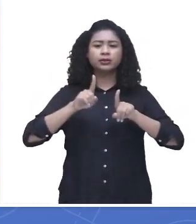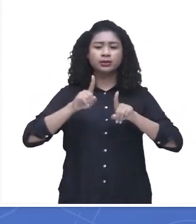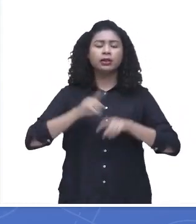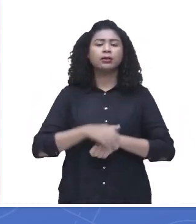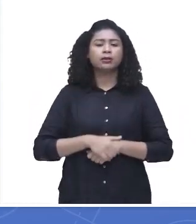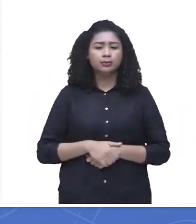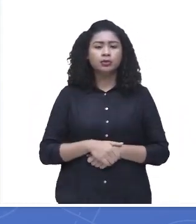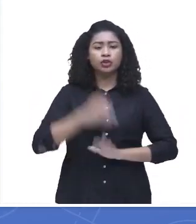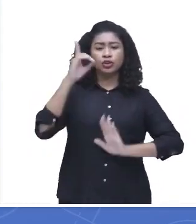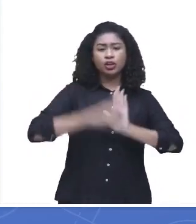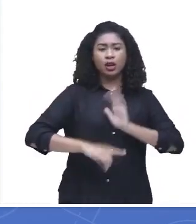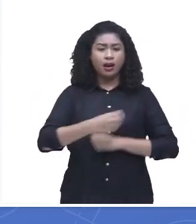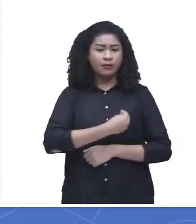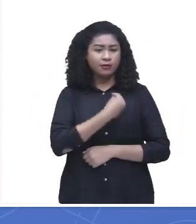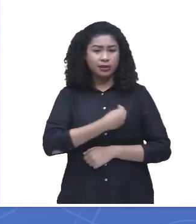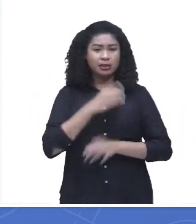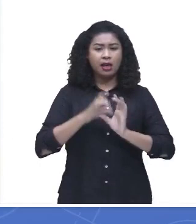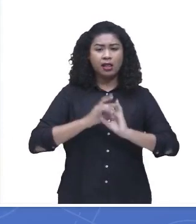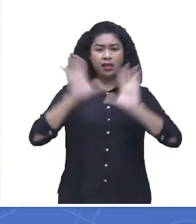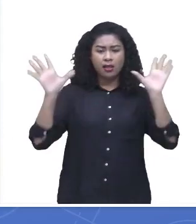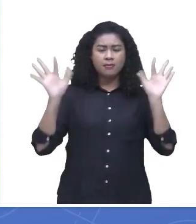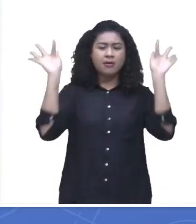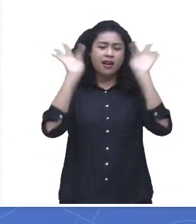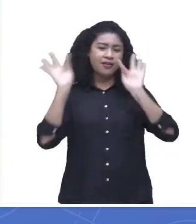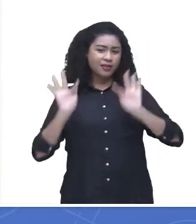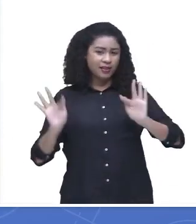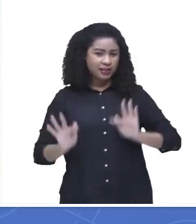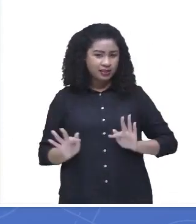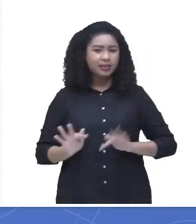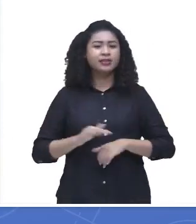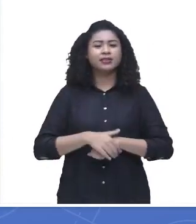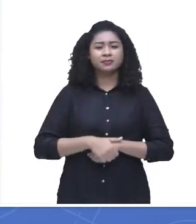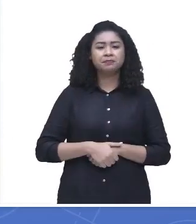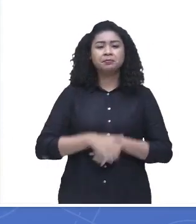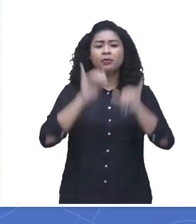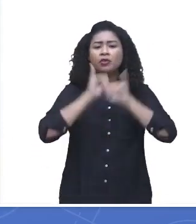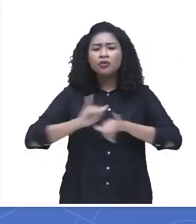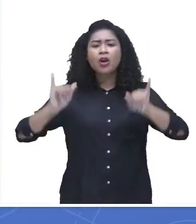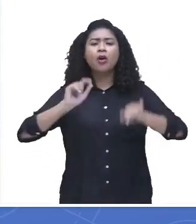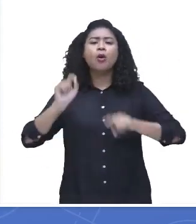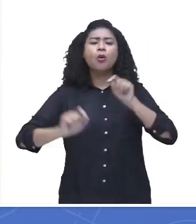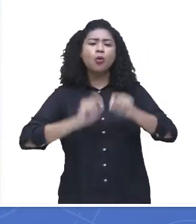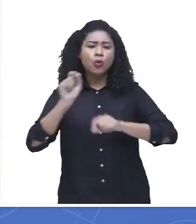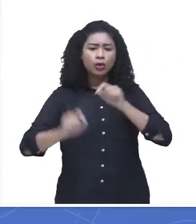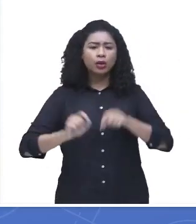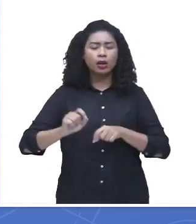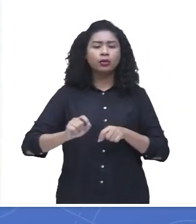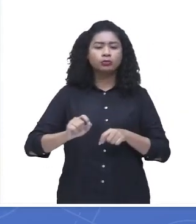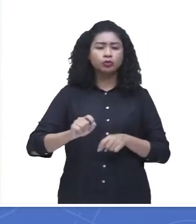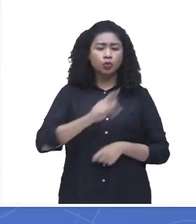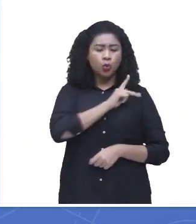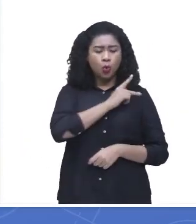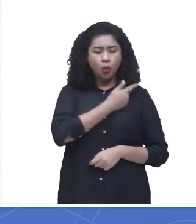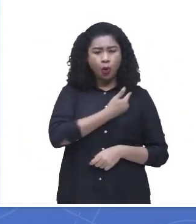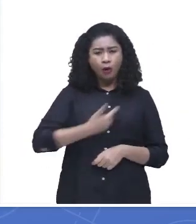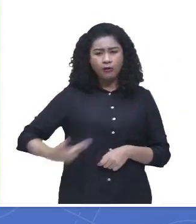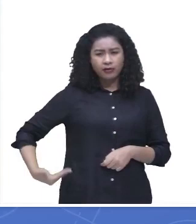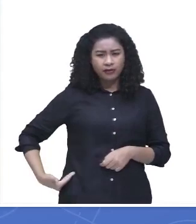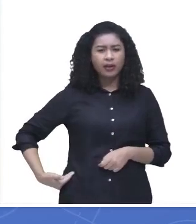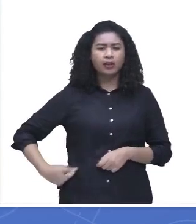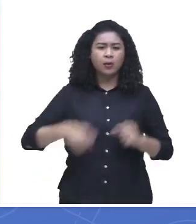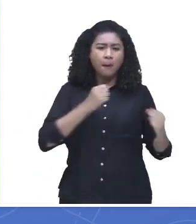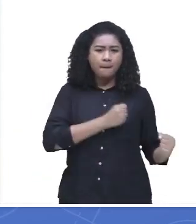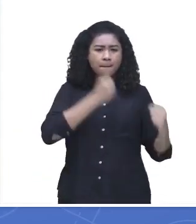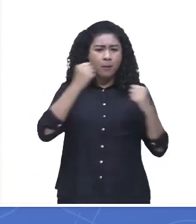liberdade e à busca da felicidade. Afirmavam que o poder dos governantes, os quais cabiam a defesa daqueles direitos,